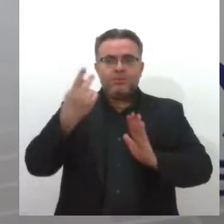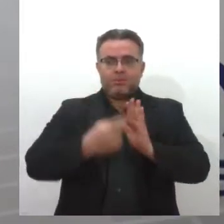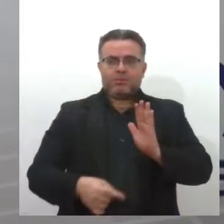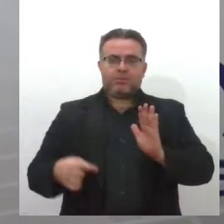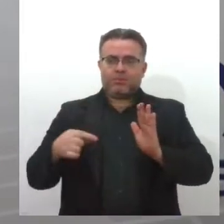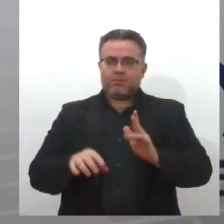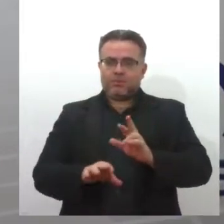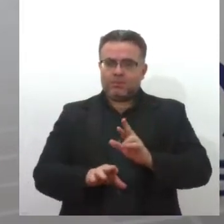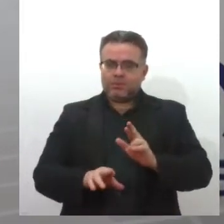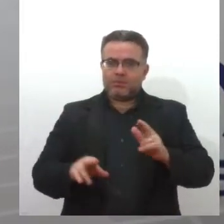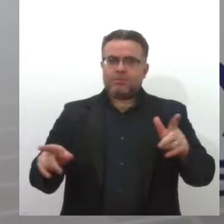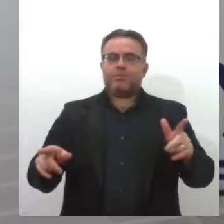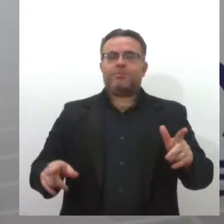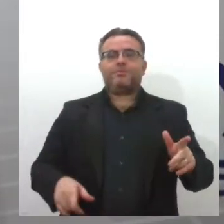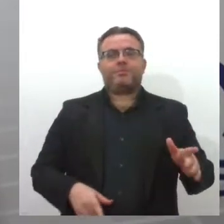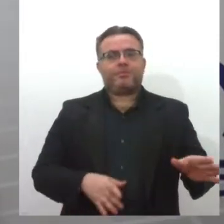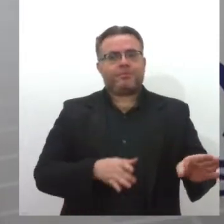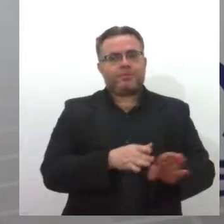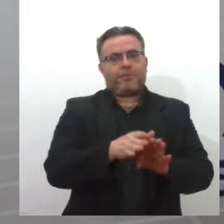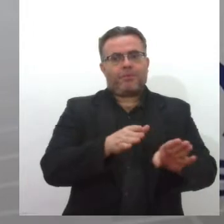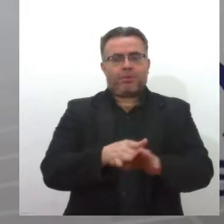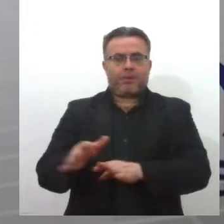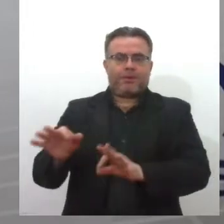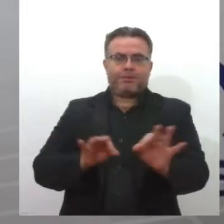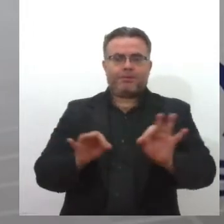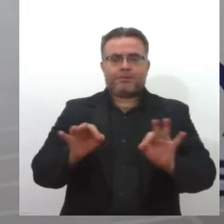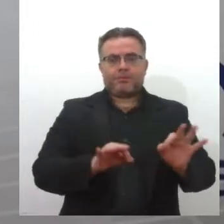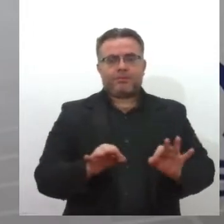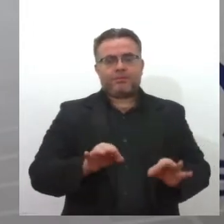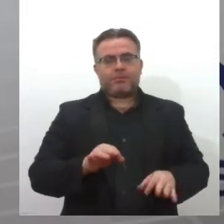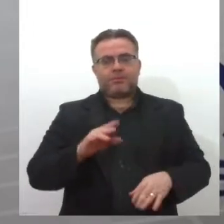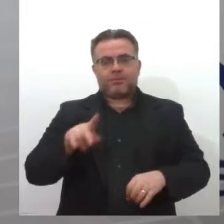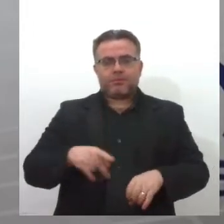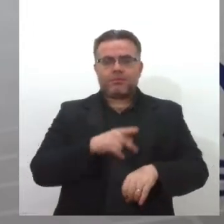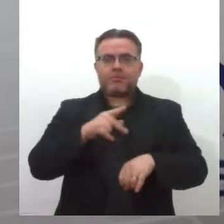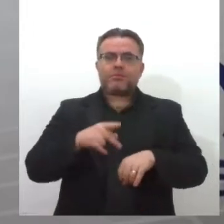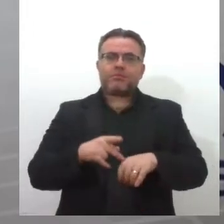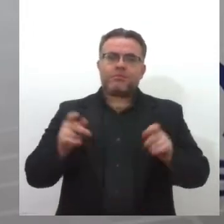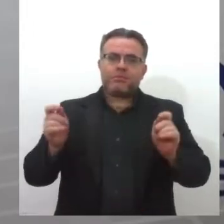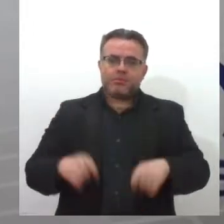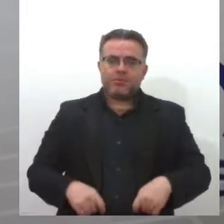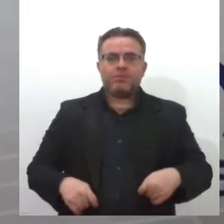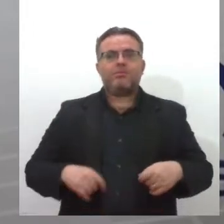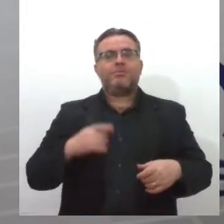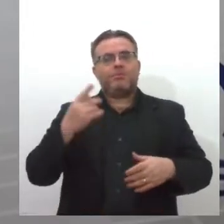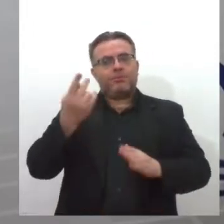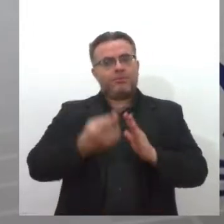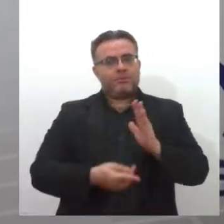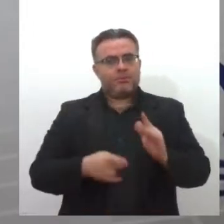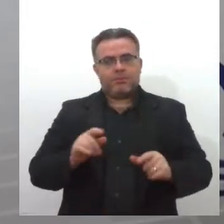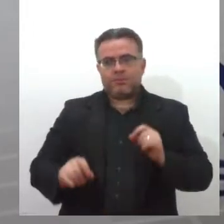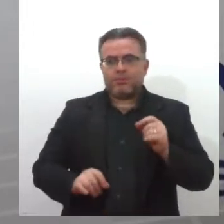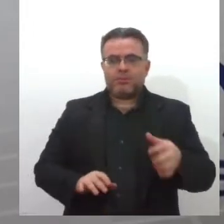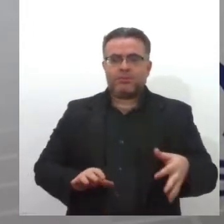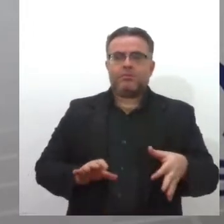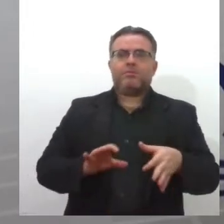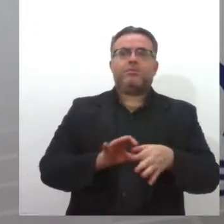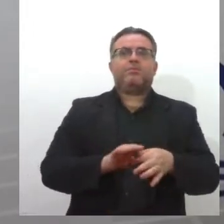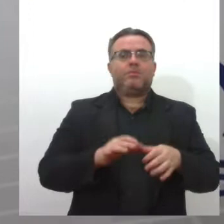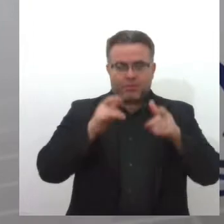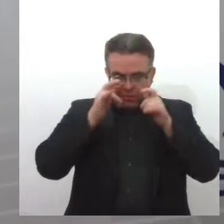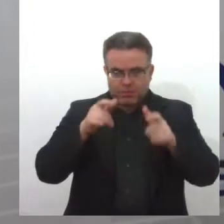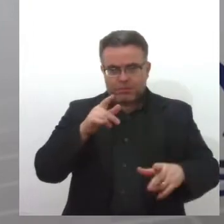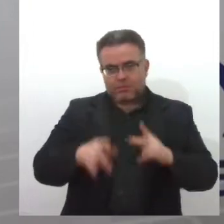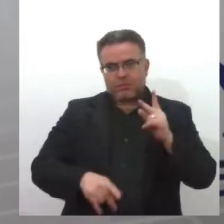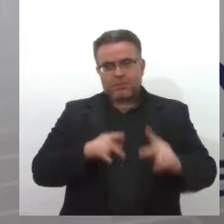antipopular administrando a nação e nós possamos voltar a ter um projeto que tenha vínculo com os interesses do